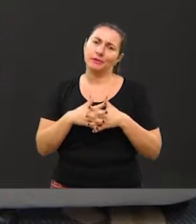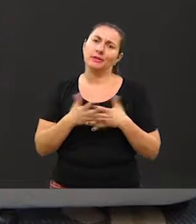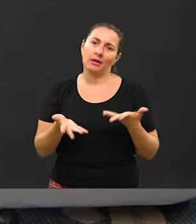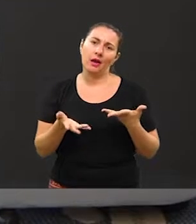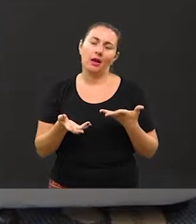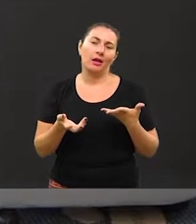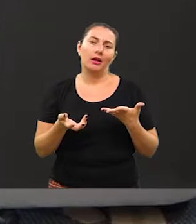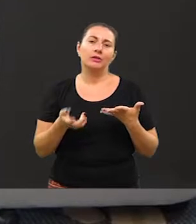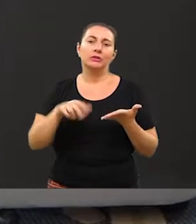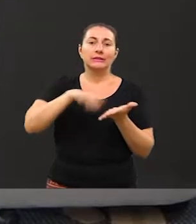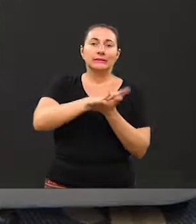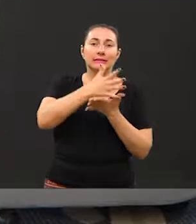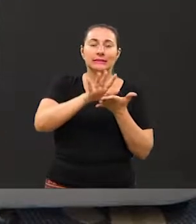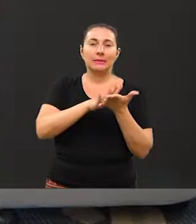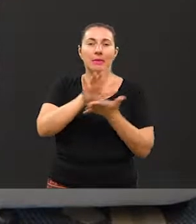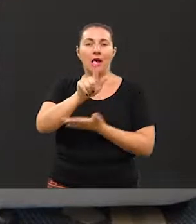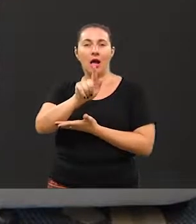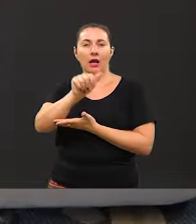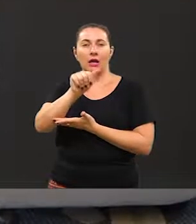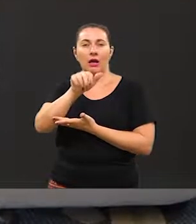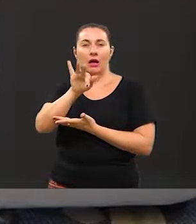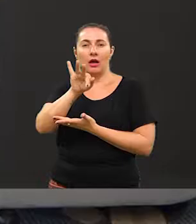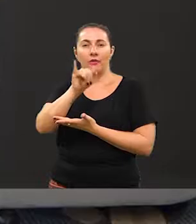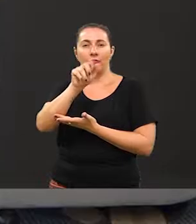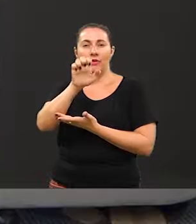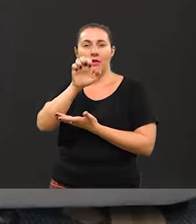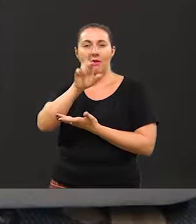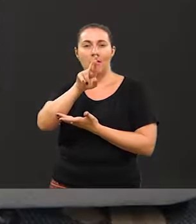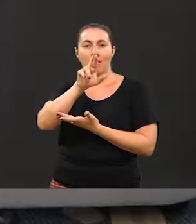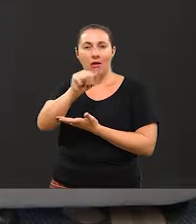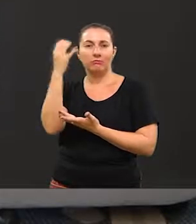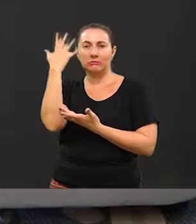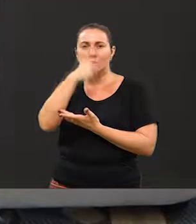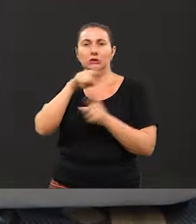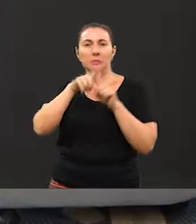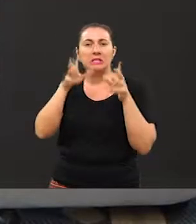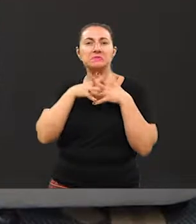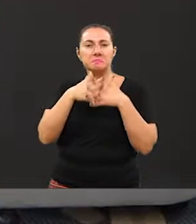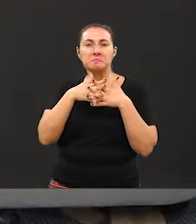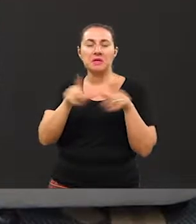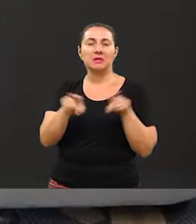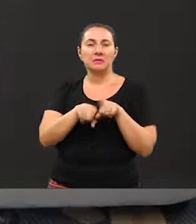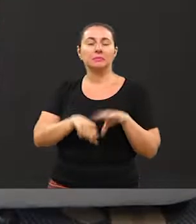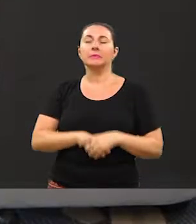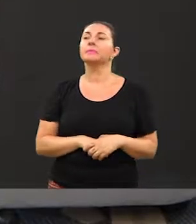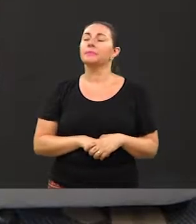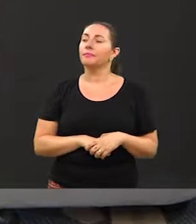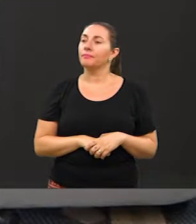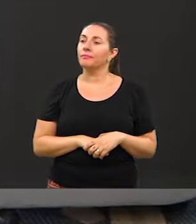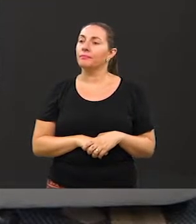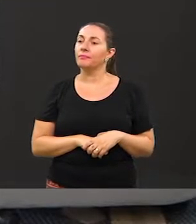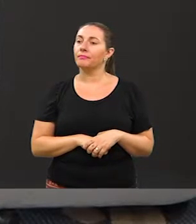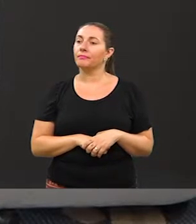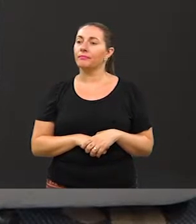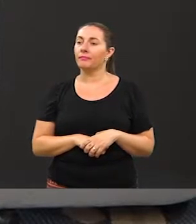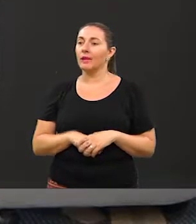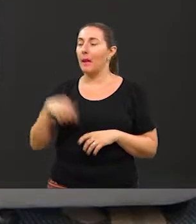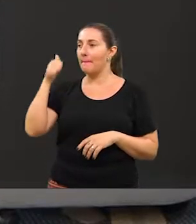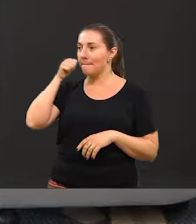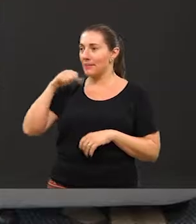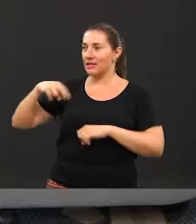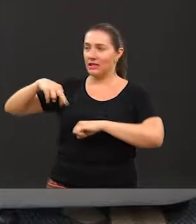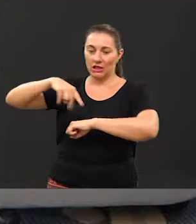Então, o samba de gafieira, ele é muito lindo, mas também tem coisas mega complexas. Ah, eu imagino. tipo assim, as